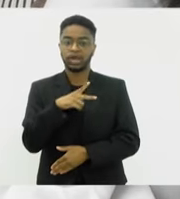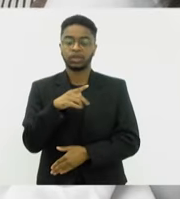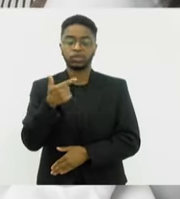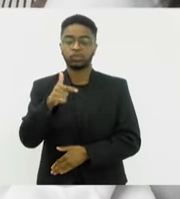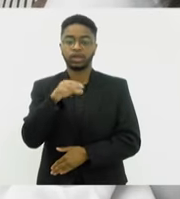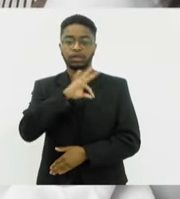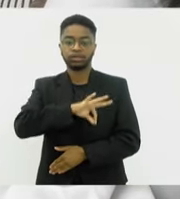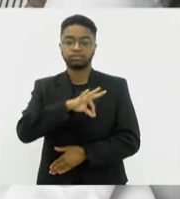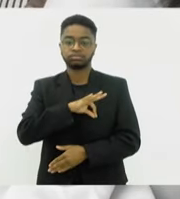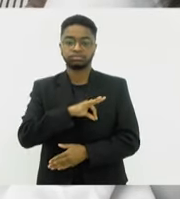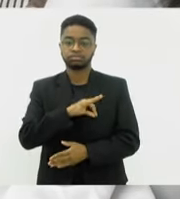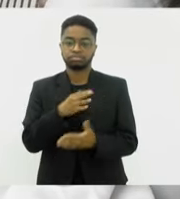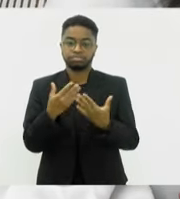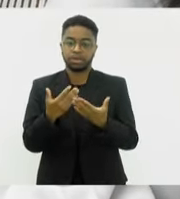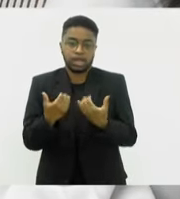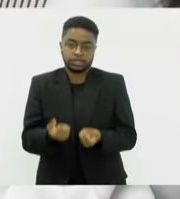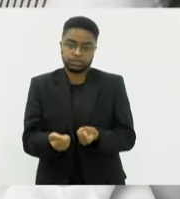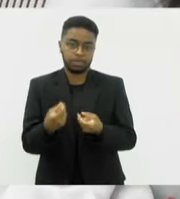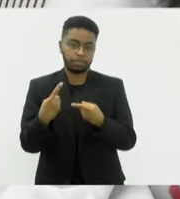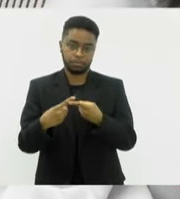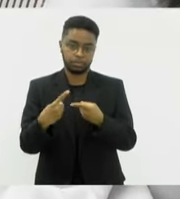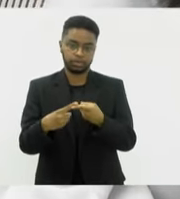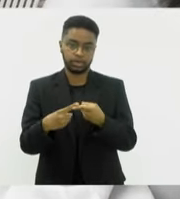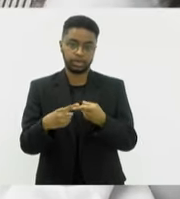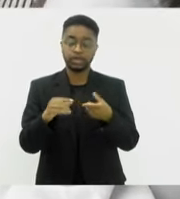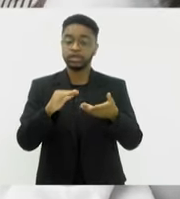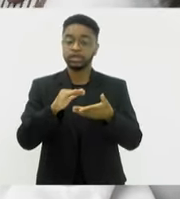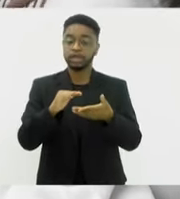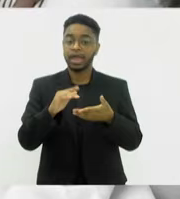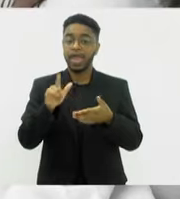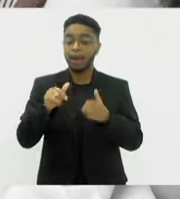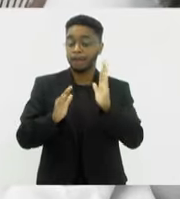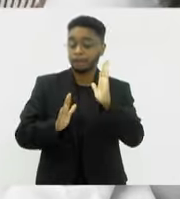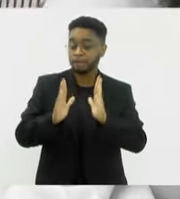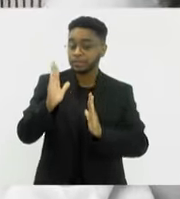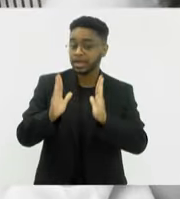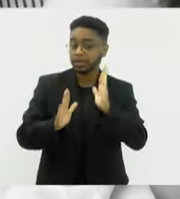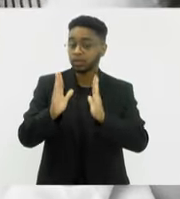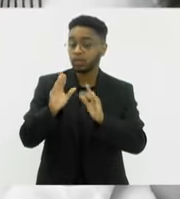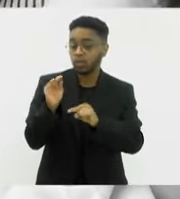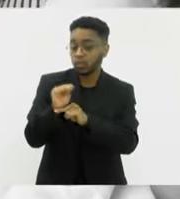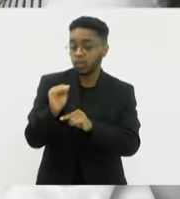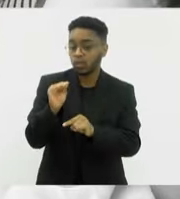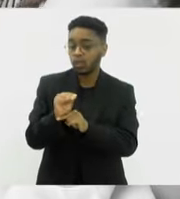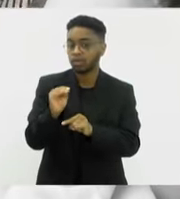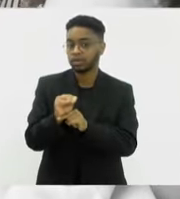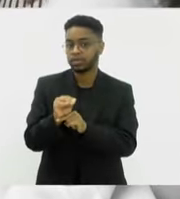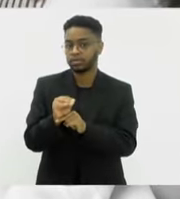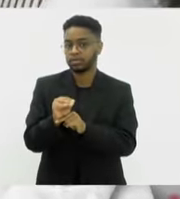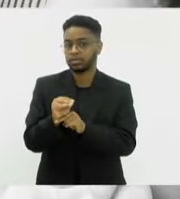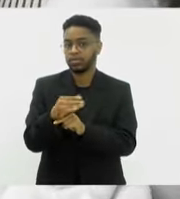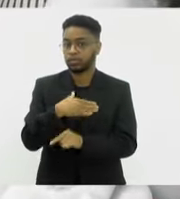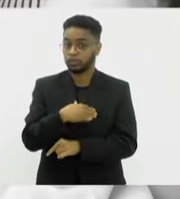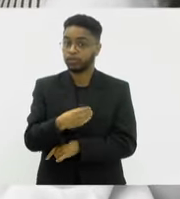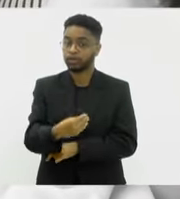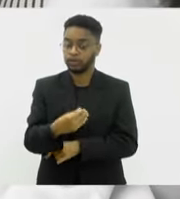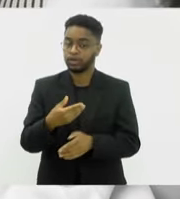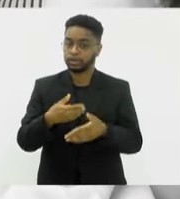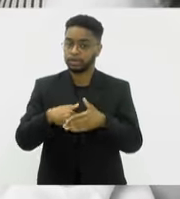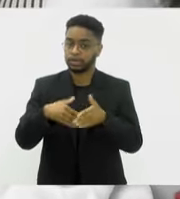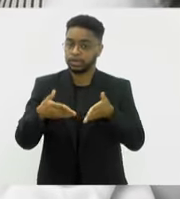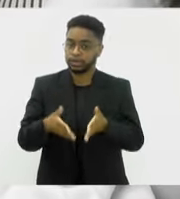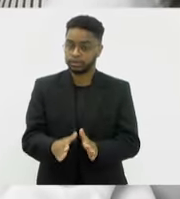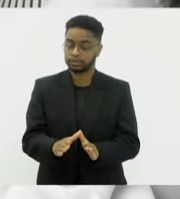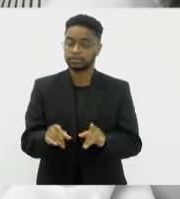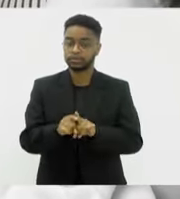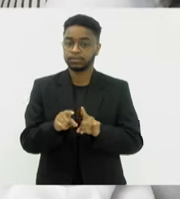remuneração. É você tirar um tempo, você ter um tempo para você cuidar, né, do teu filho e da tua filha. O